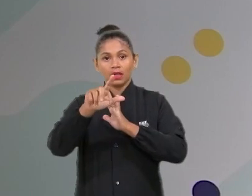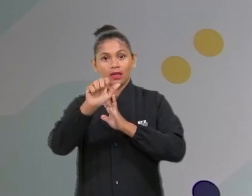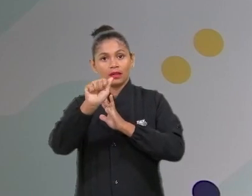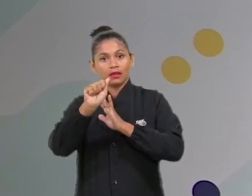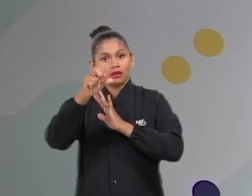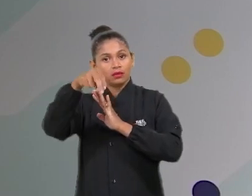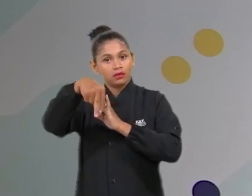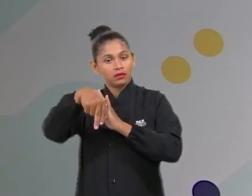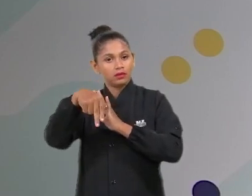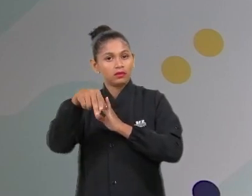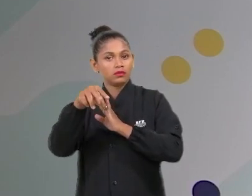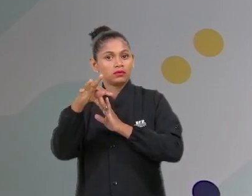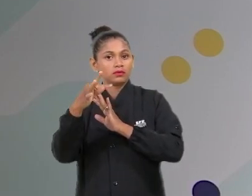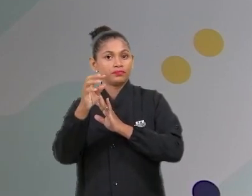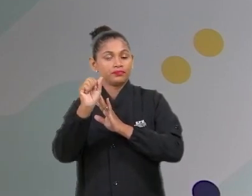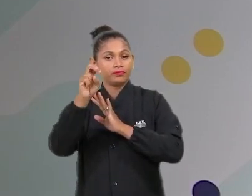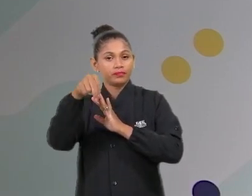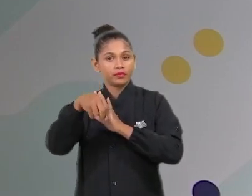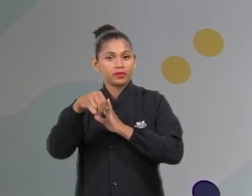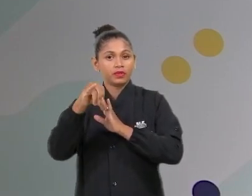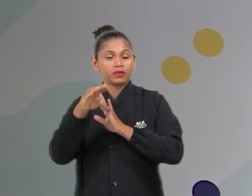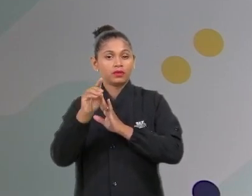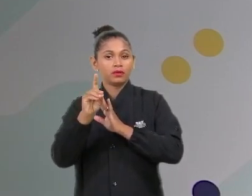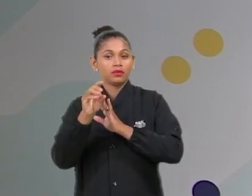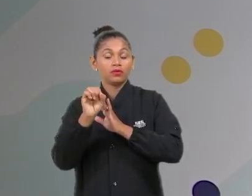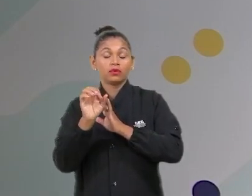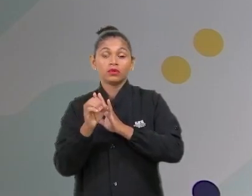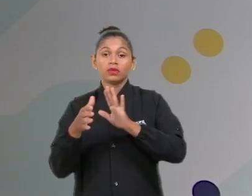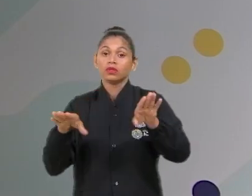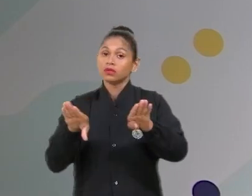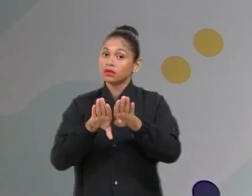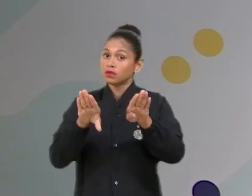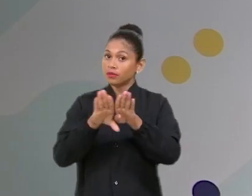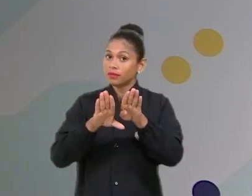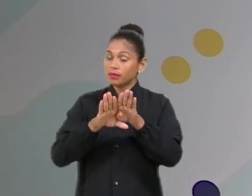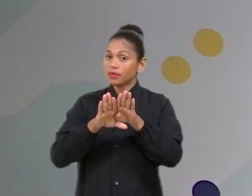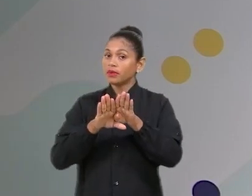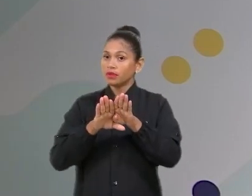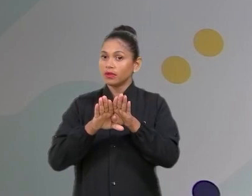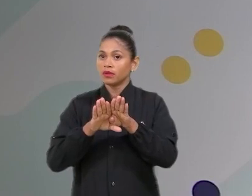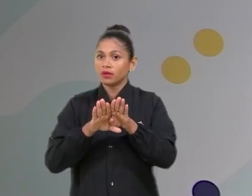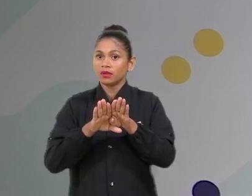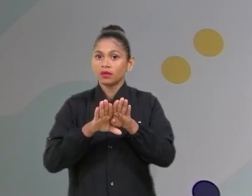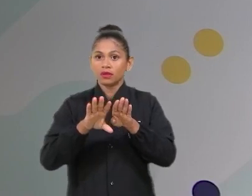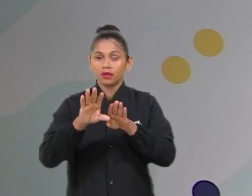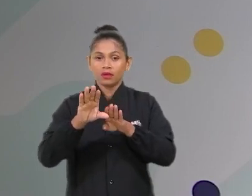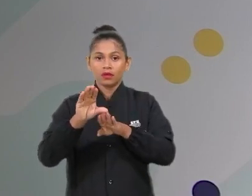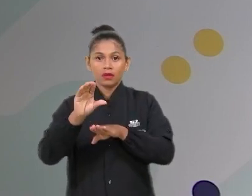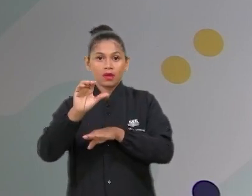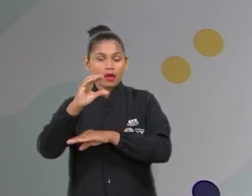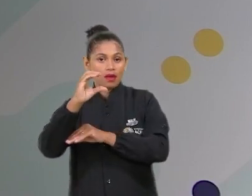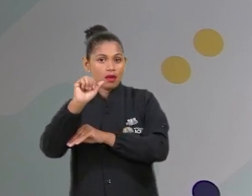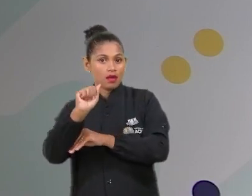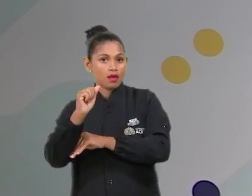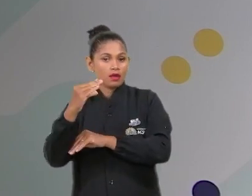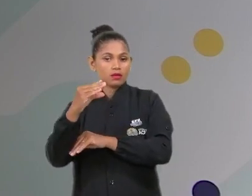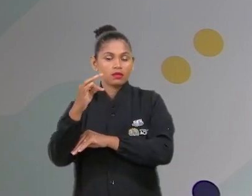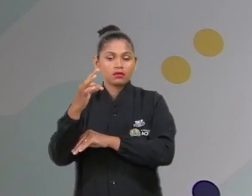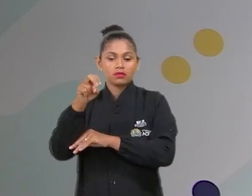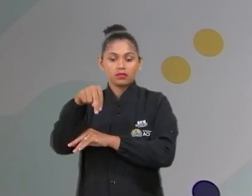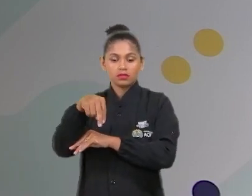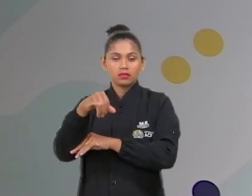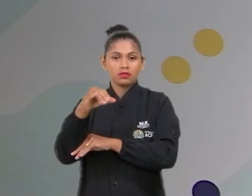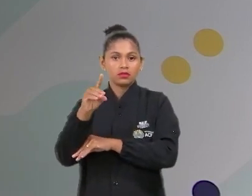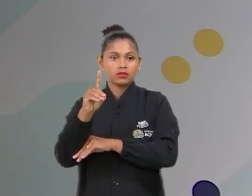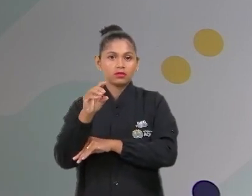lantanídeos e actinídeos, onde é que eles se encontram na tabela periódica. Lembrando que eles se encontram na parte interna, tá? Na